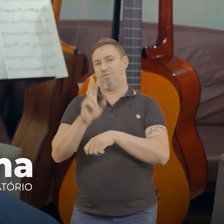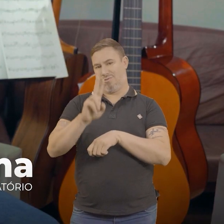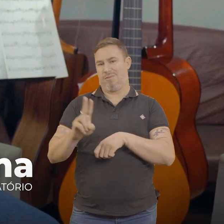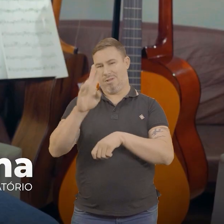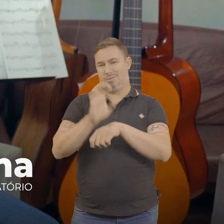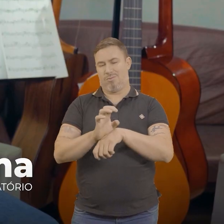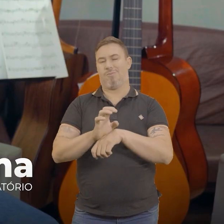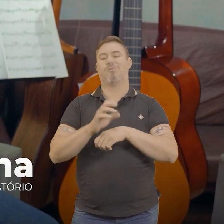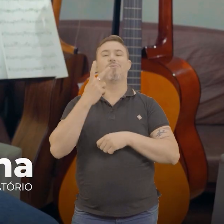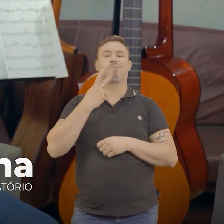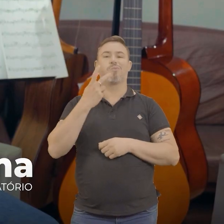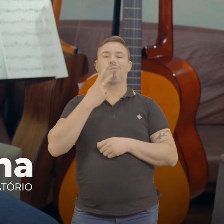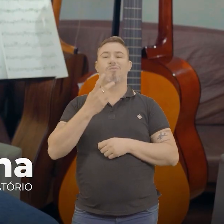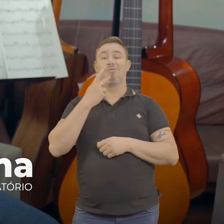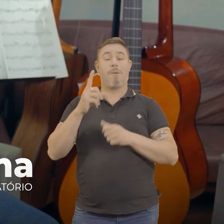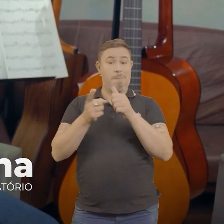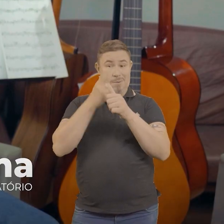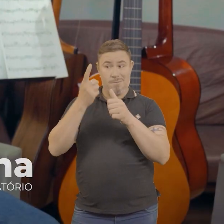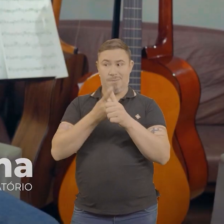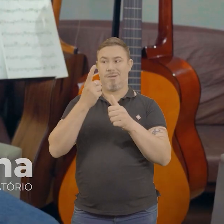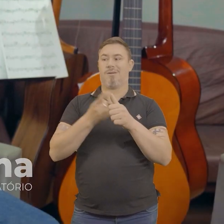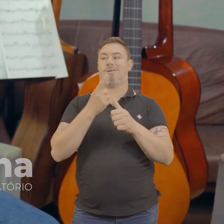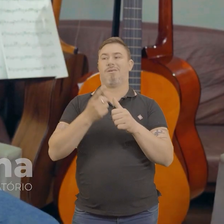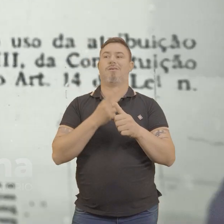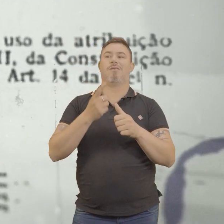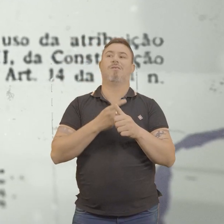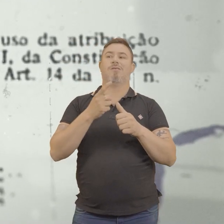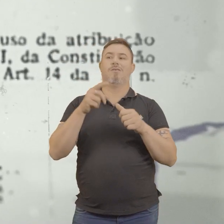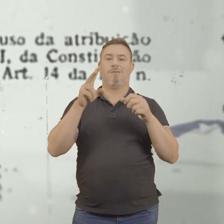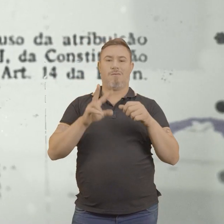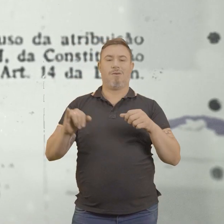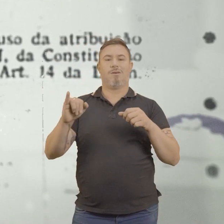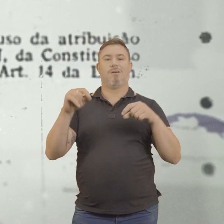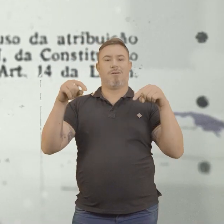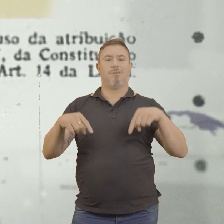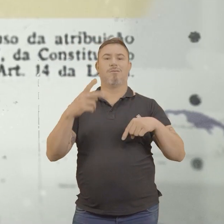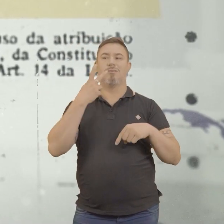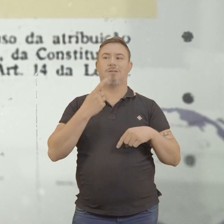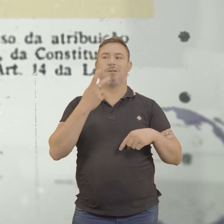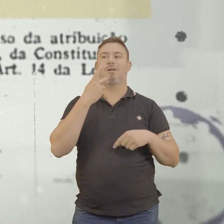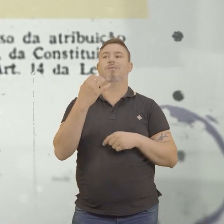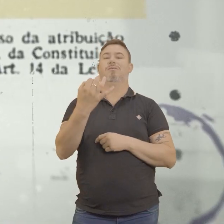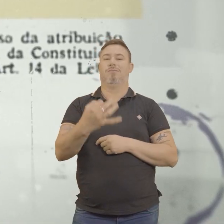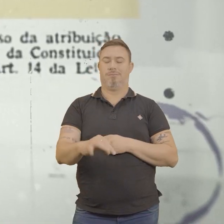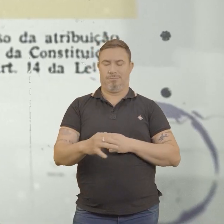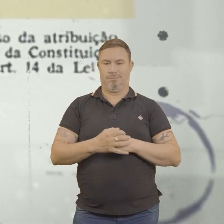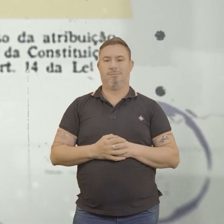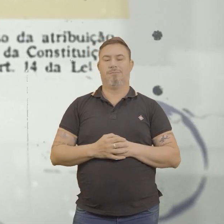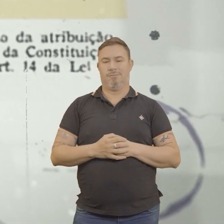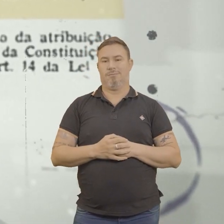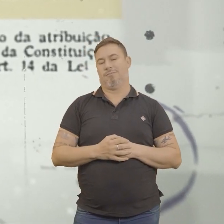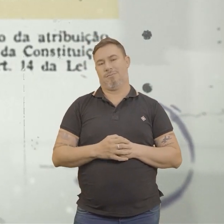unidades de educação pioneira, né, na criação da Universidade Estadual do Ceará. E aí sim,